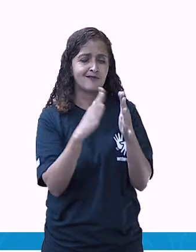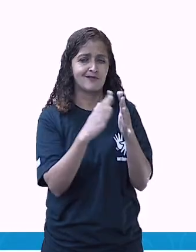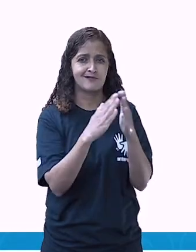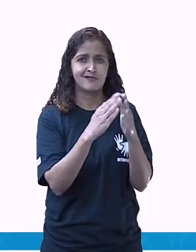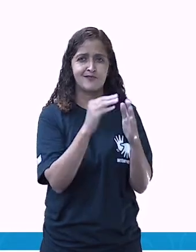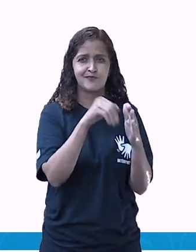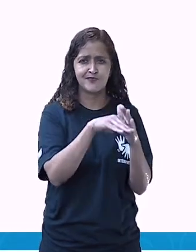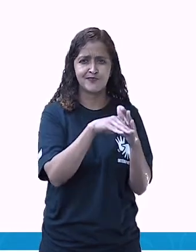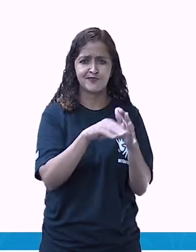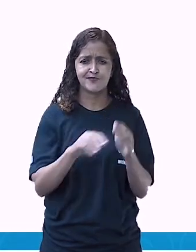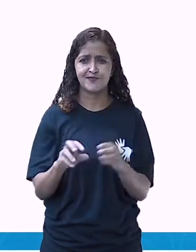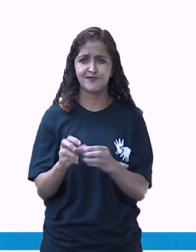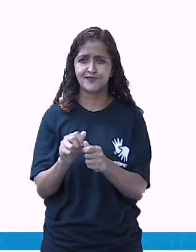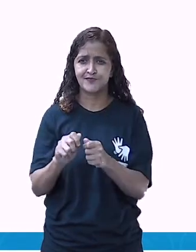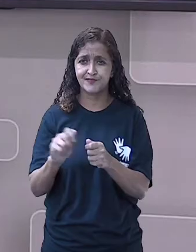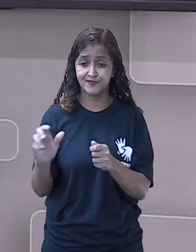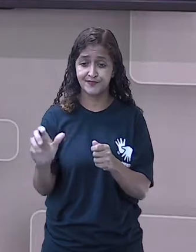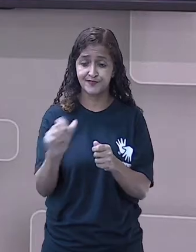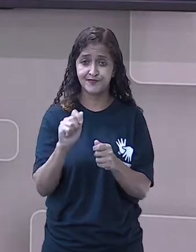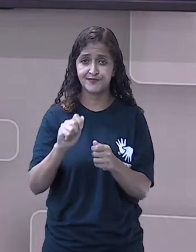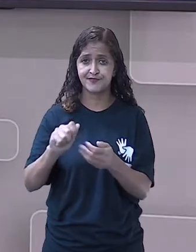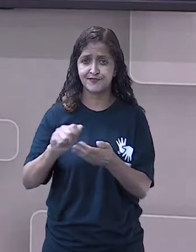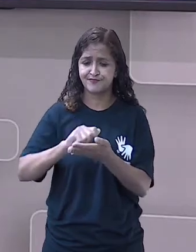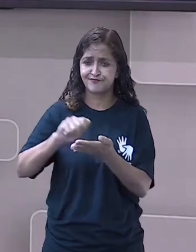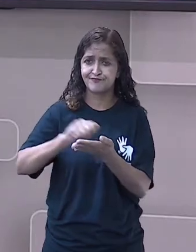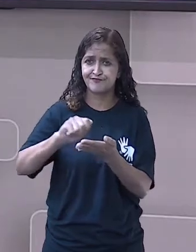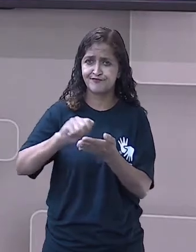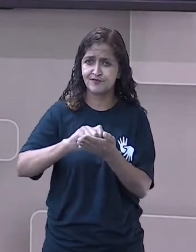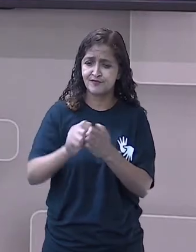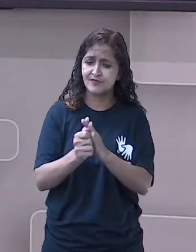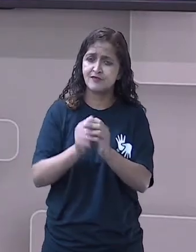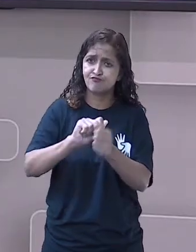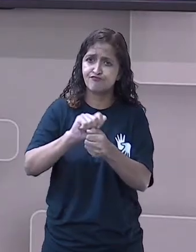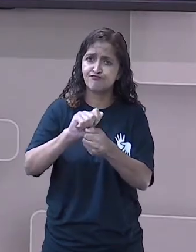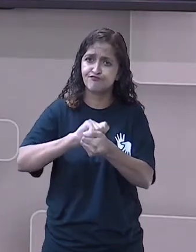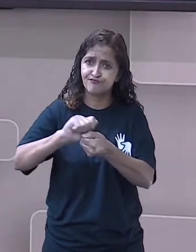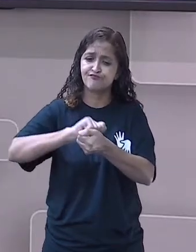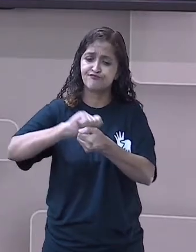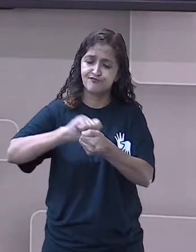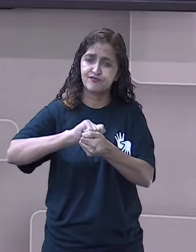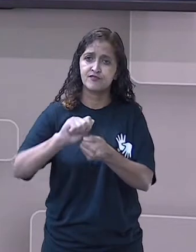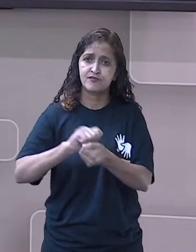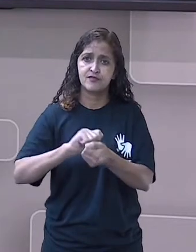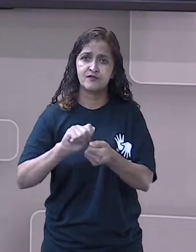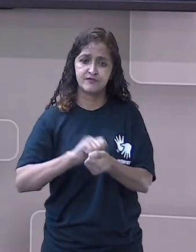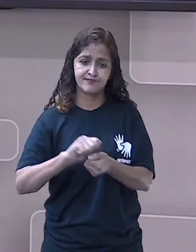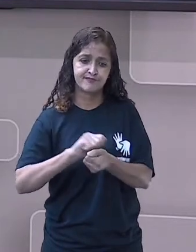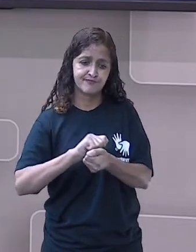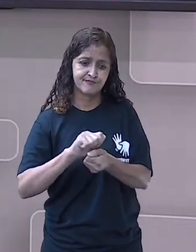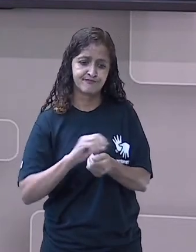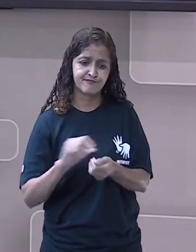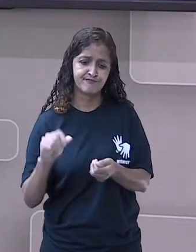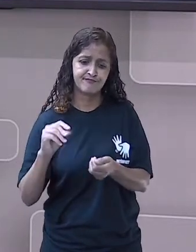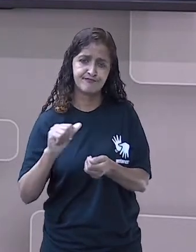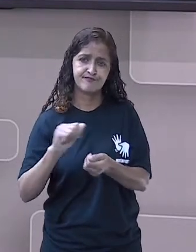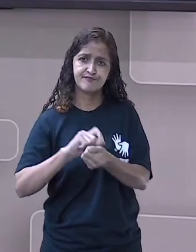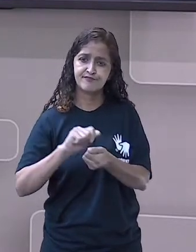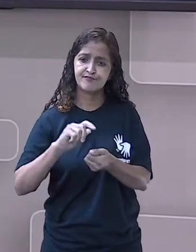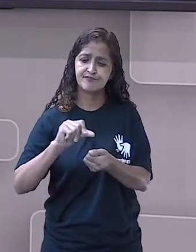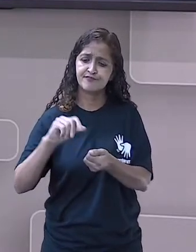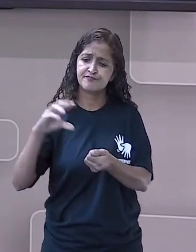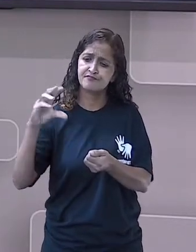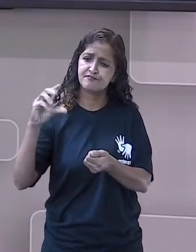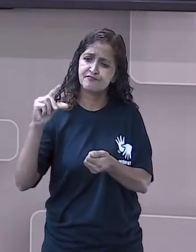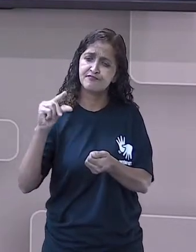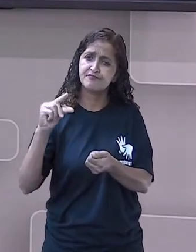pega um sabão, ele tá grande, não é isso? E aí, da maneira que você vai usando, ele vai diminuindo.